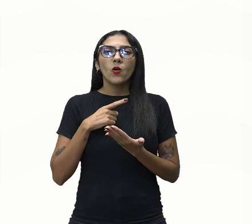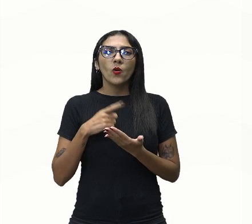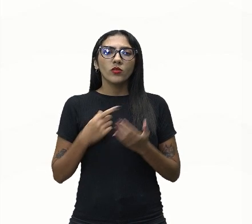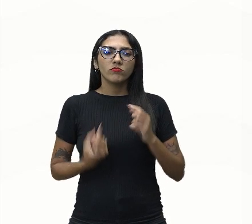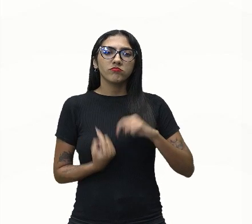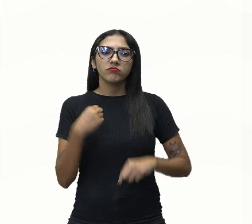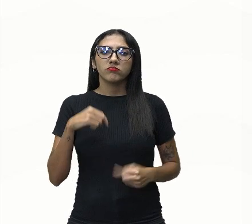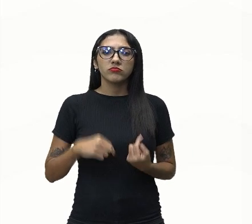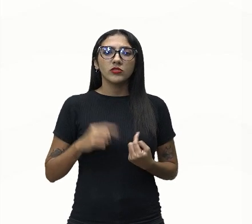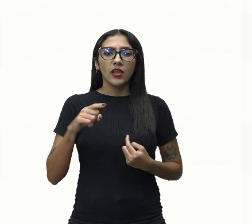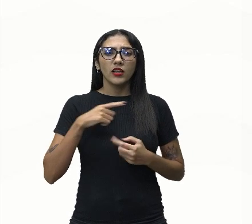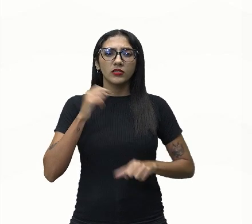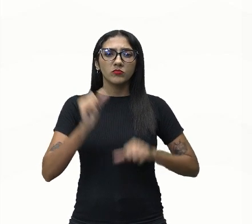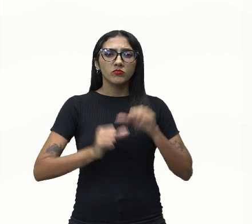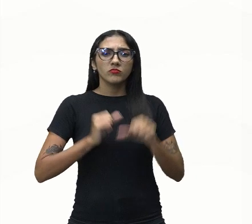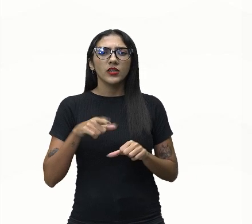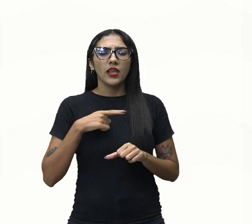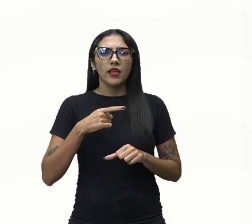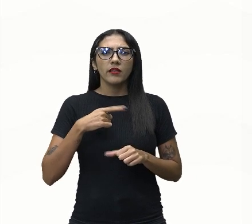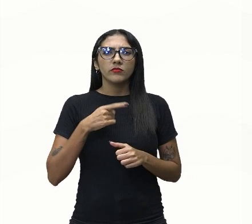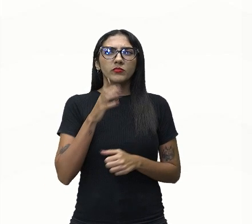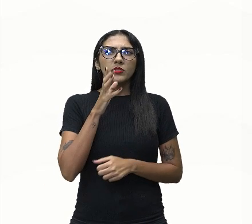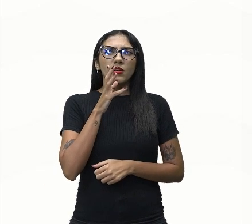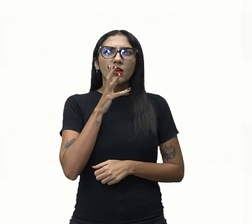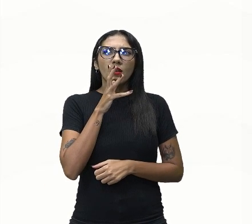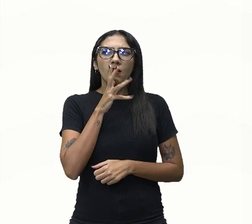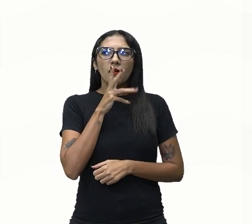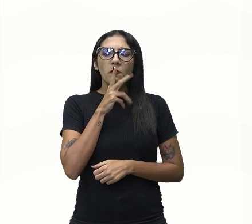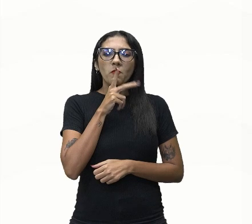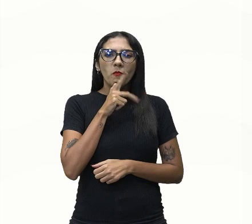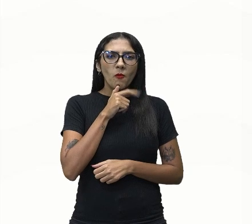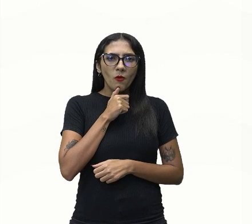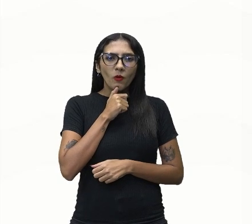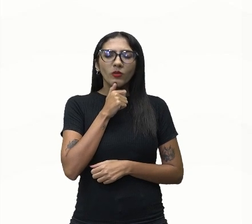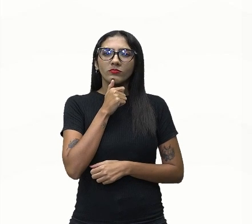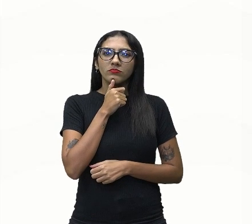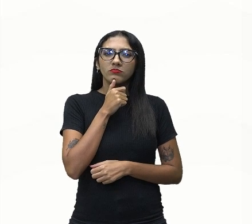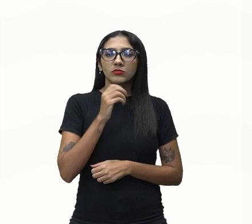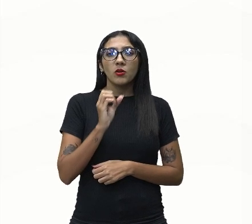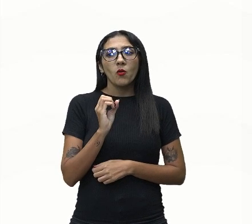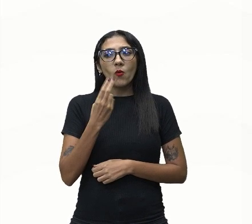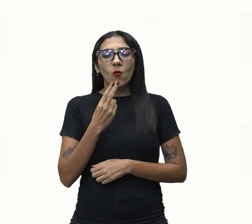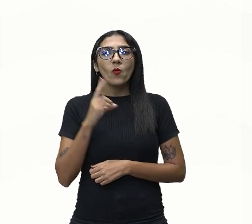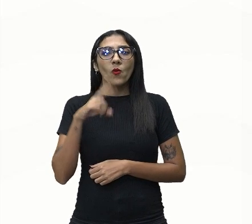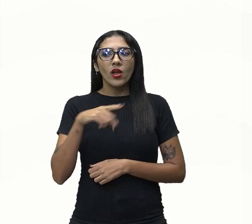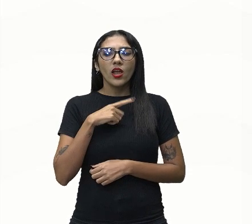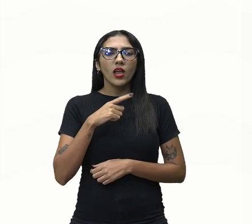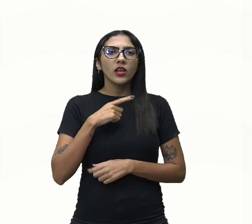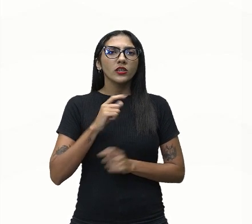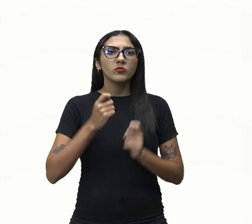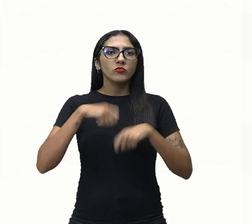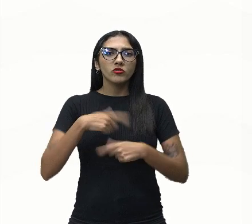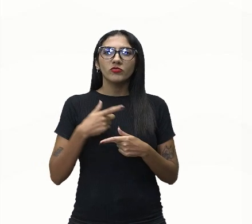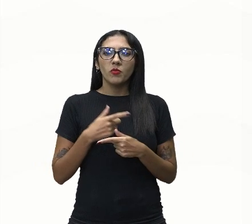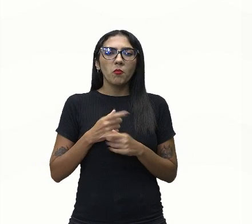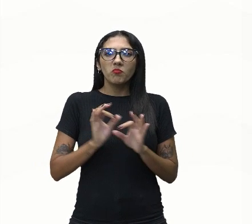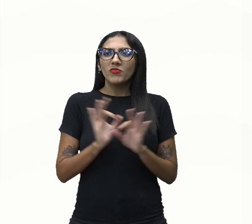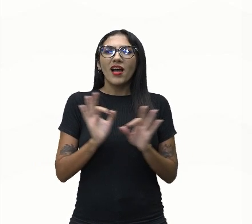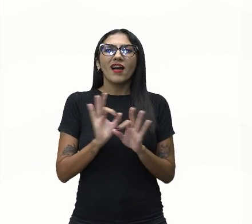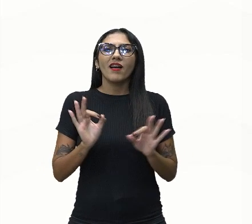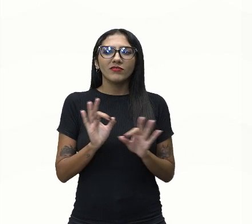ficar mais lento, porque essa pessoa produz menos hormônios, ou ele pode ser até mesmo ausente, tá